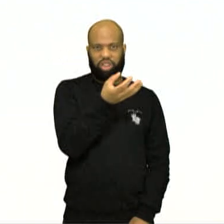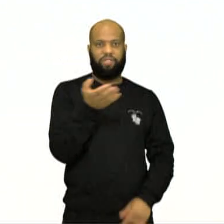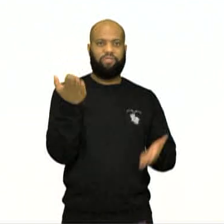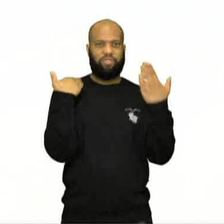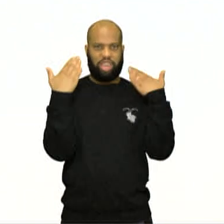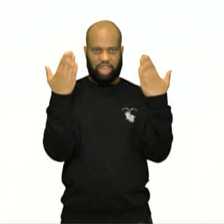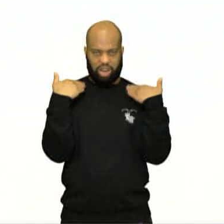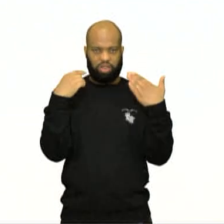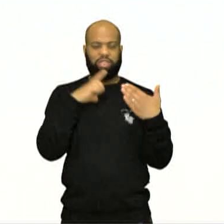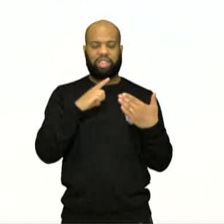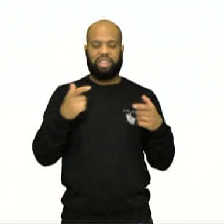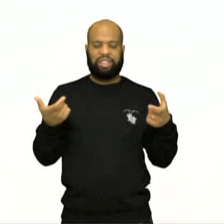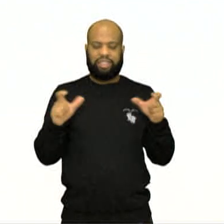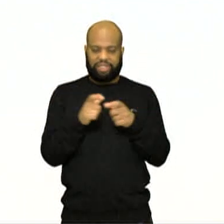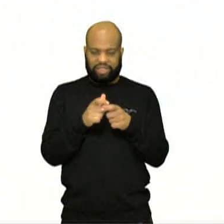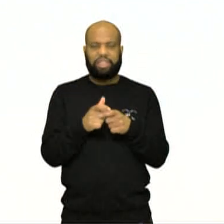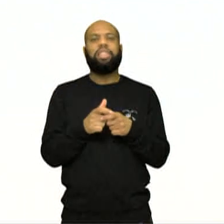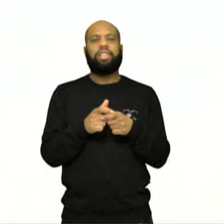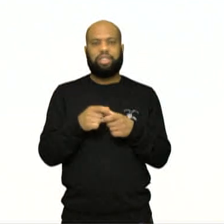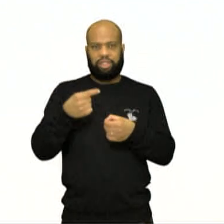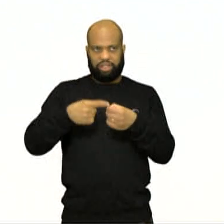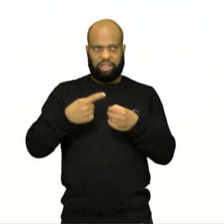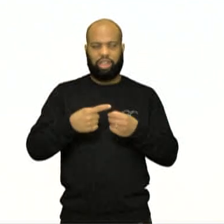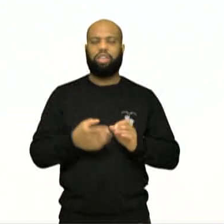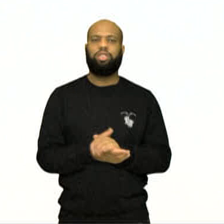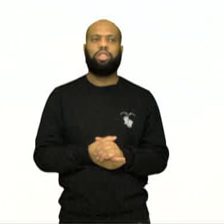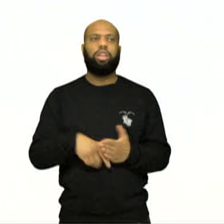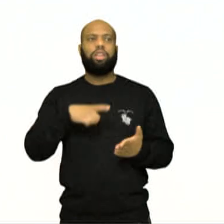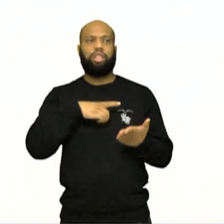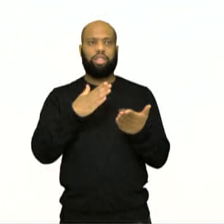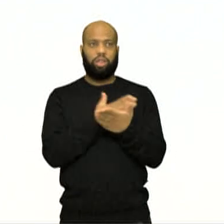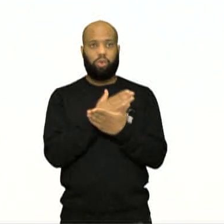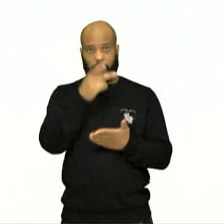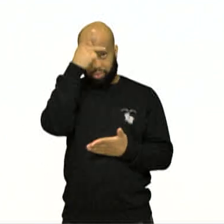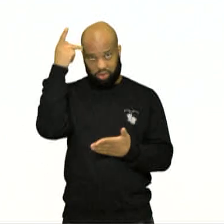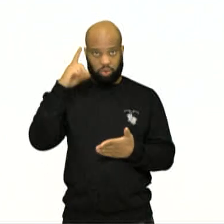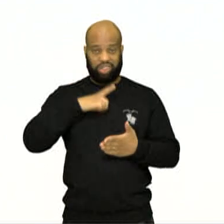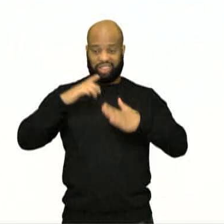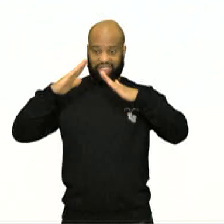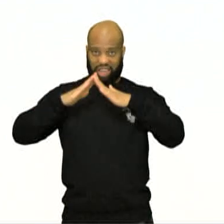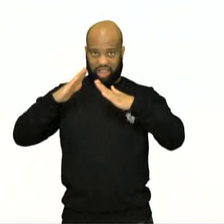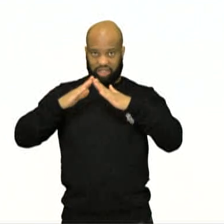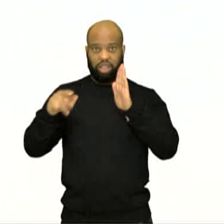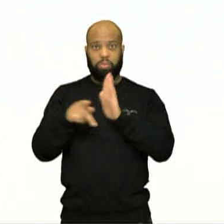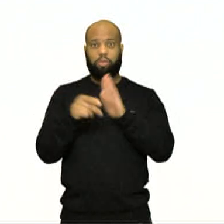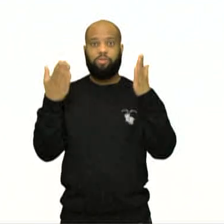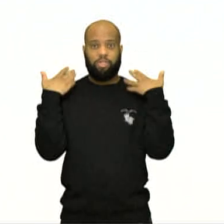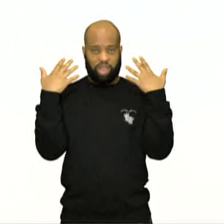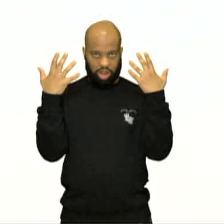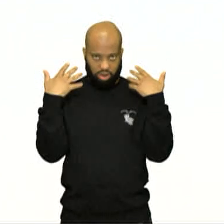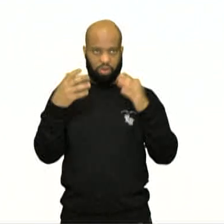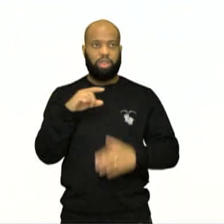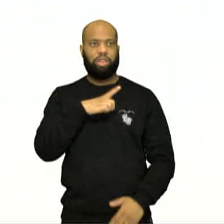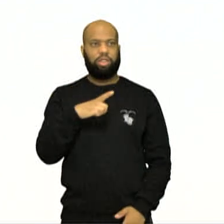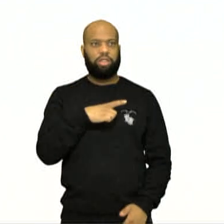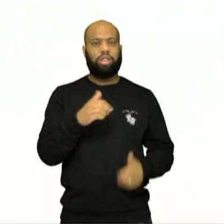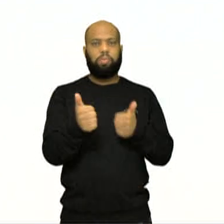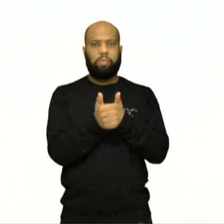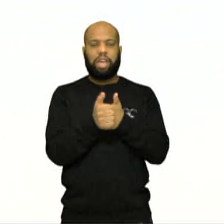interior. Algumas pessoas têm casas de veraneio perto